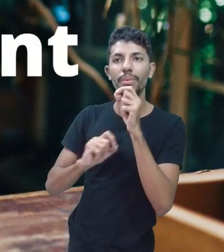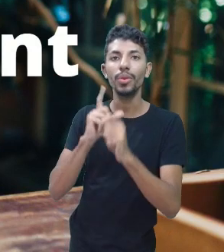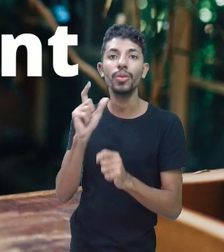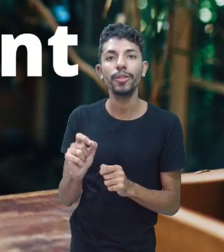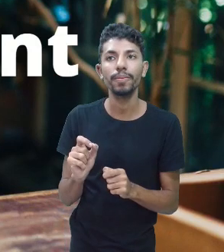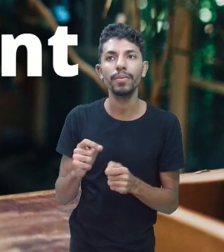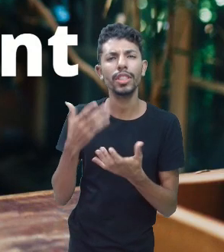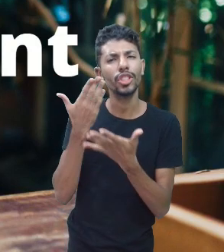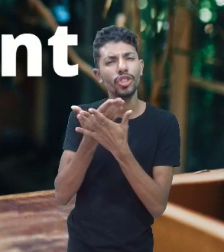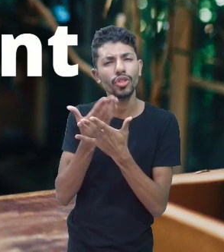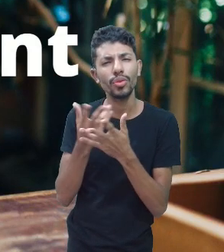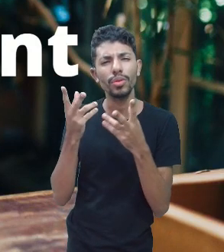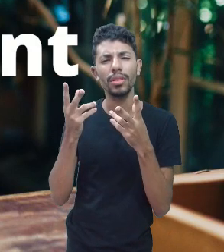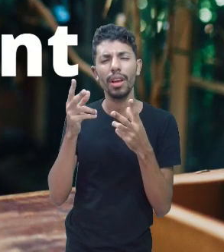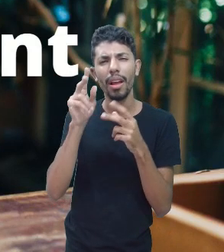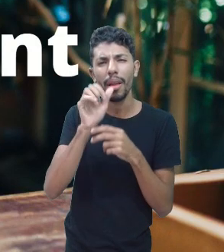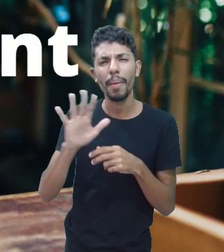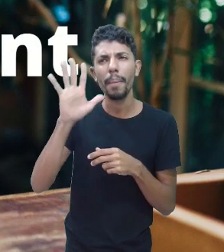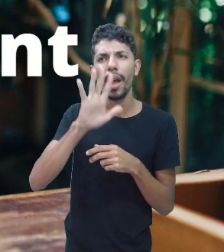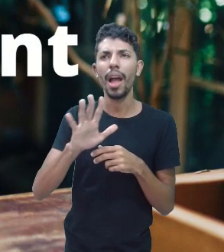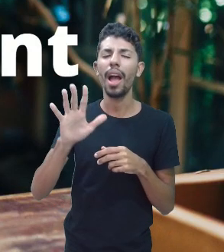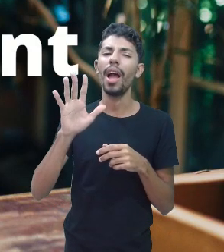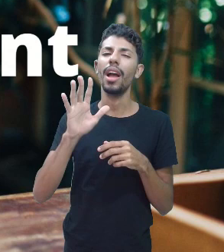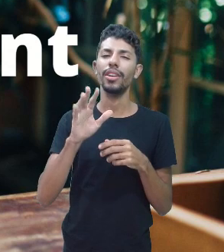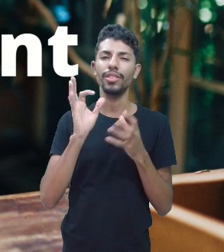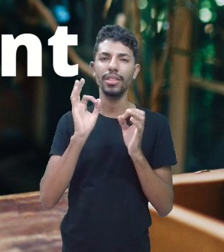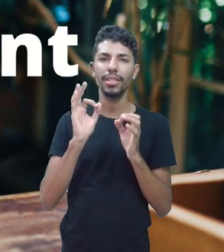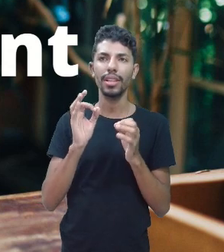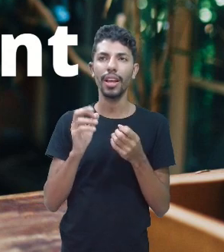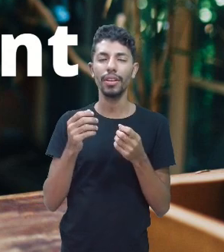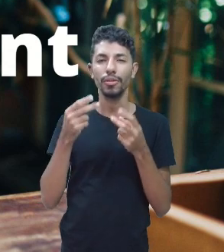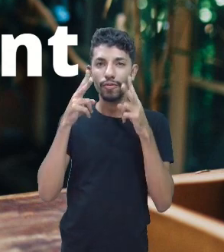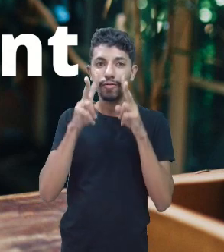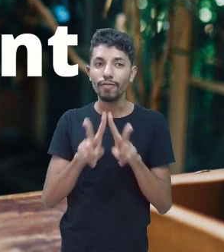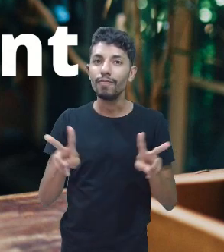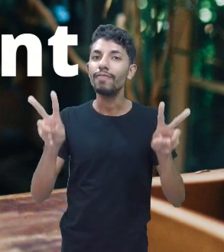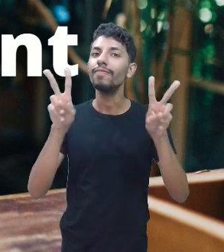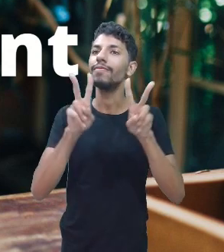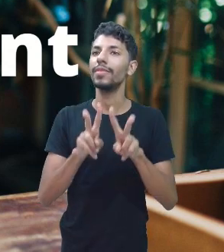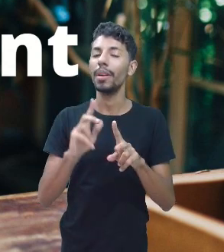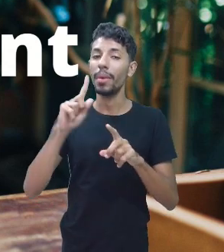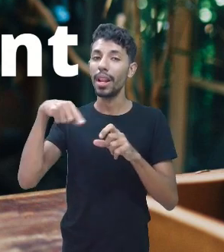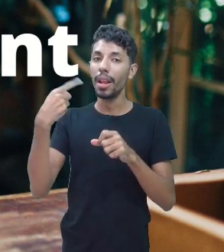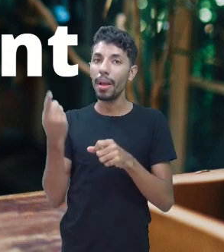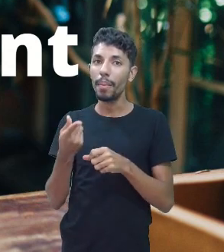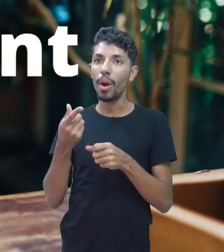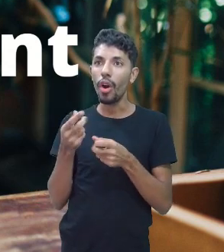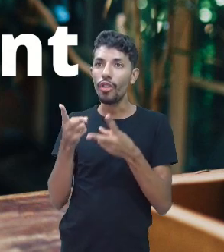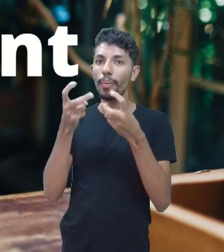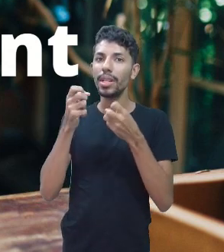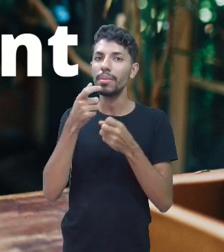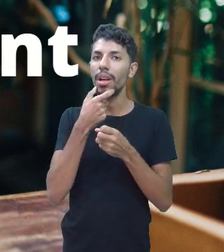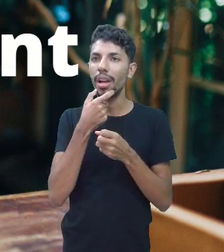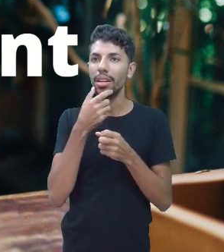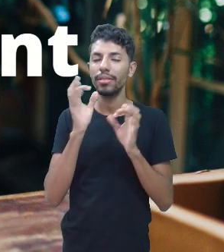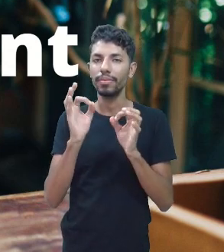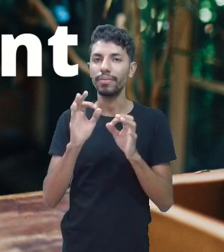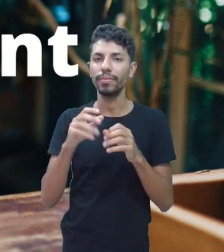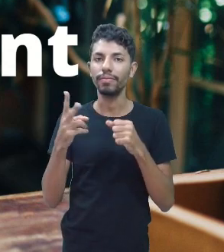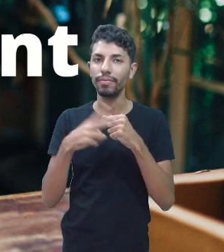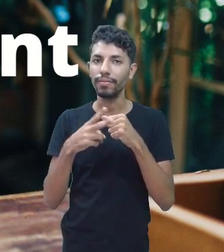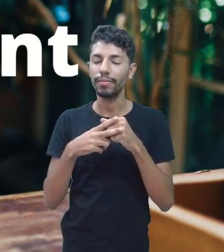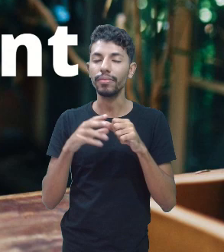as imagens, façam primeiro a linguagem não verbal, para poder a gente entrar na linguagem verbal. Então o que é que a gente encontra aí nessa